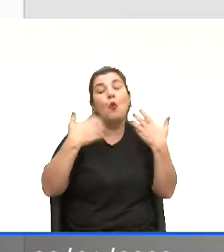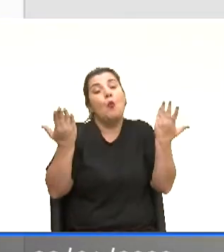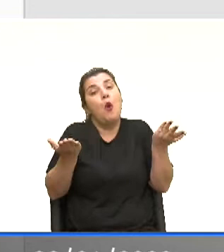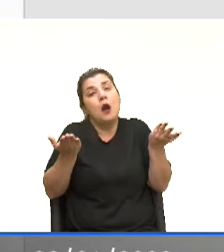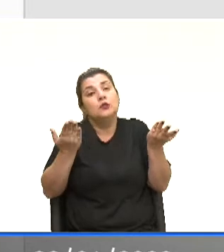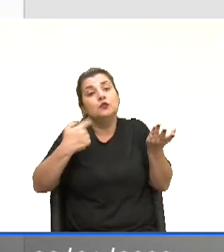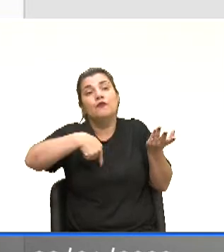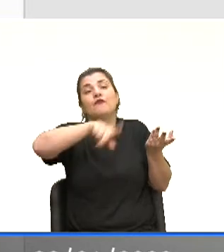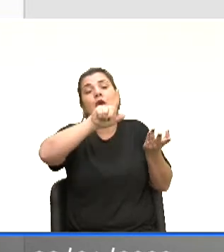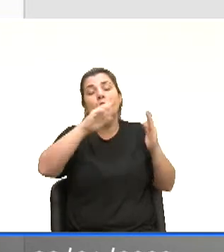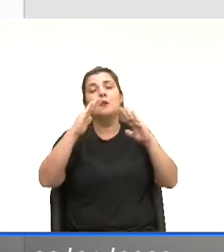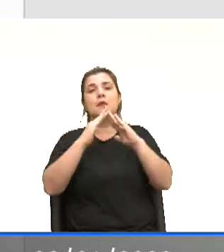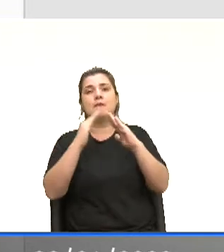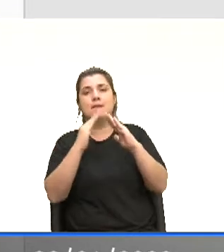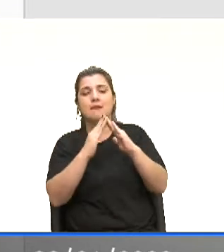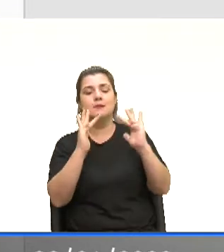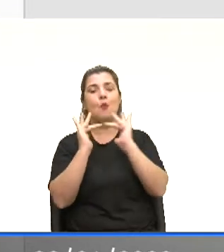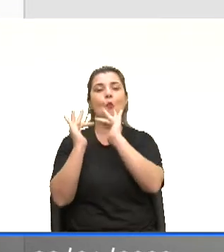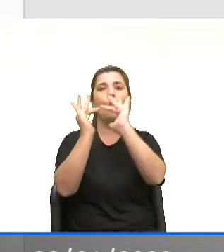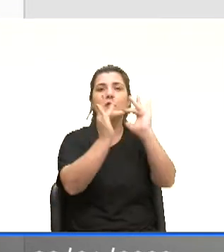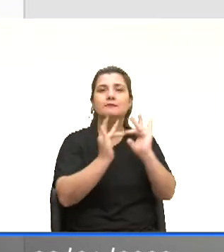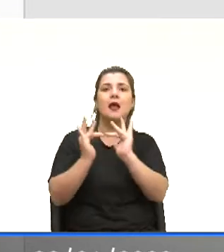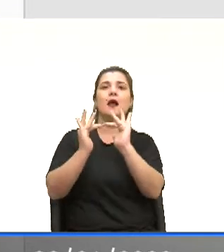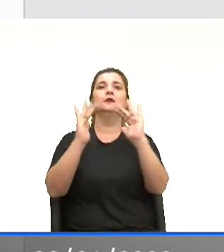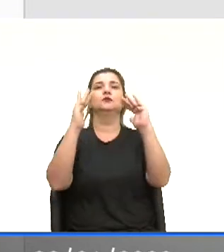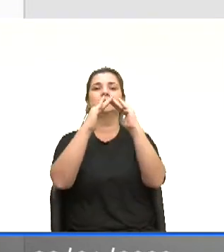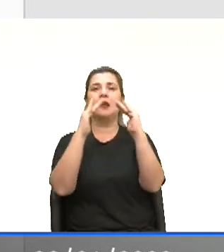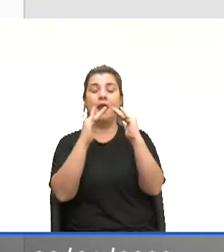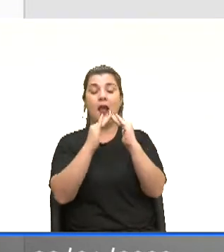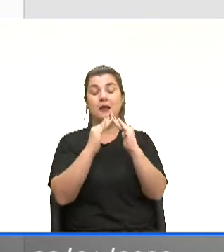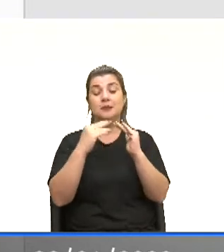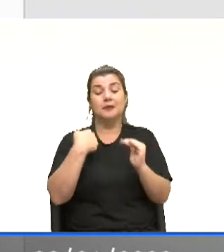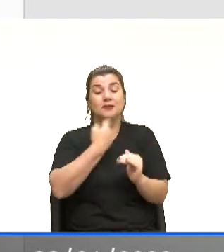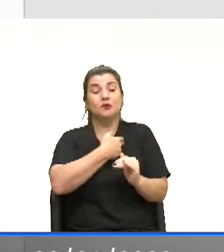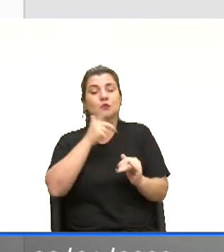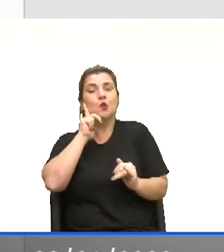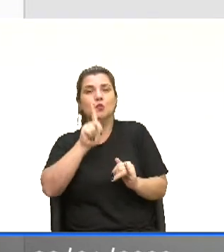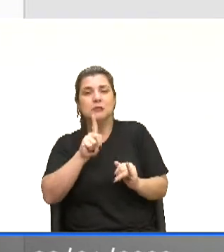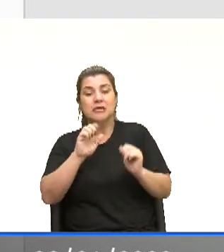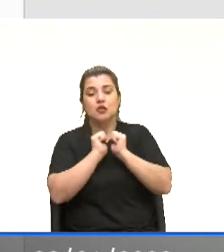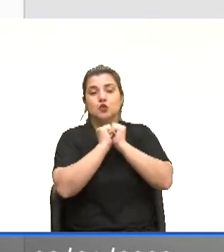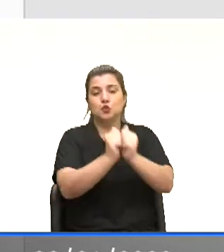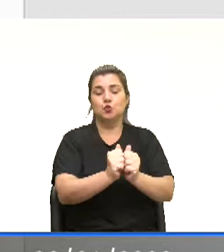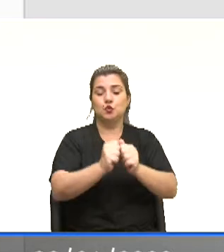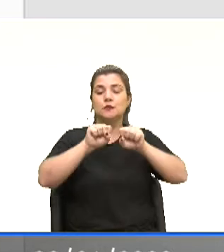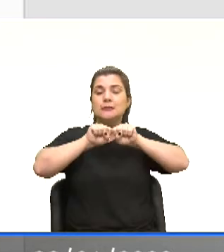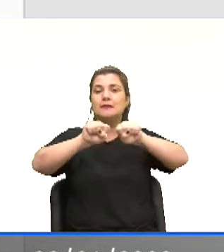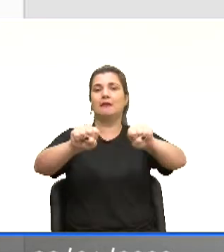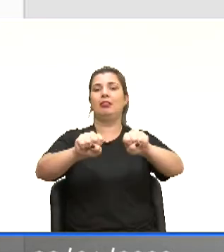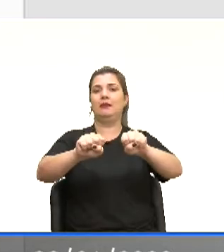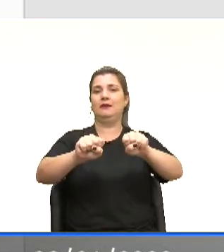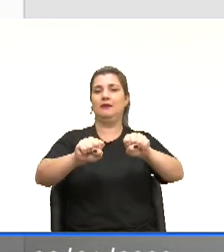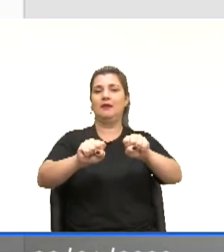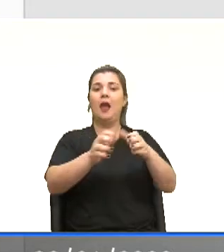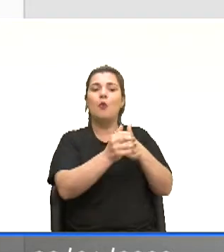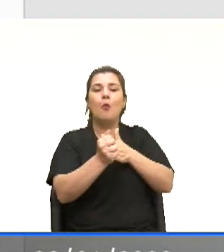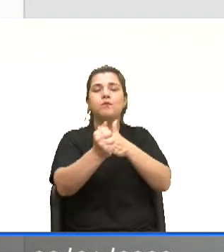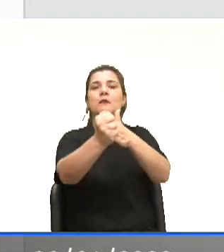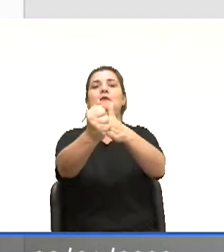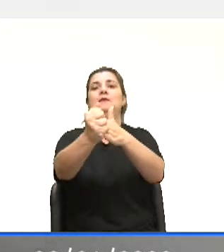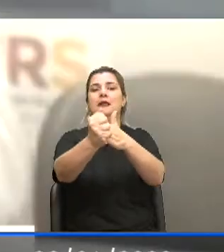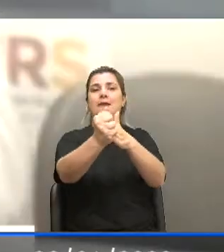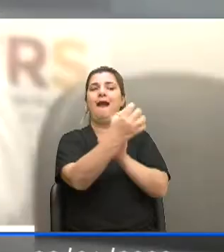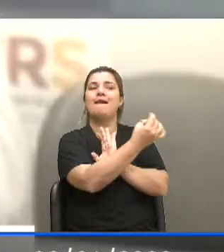contatos domiciliares, para que a gente possa, junto das Secretarias Municipais de Saúde, acompanhar esses casos e adotar